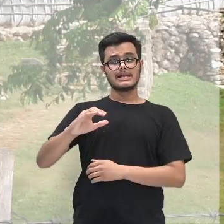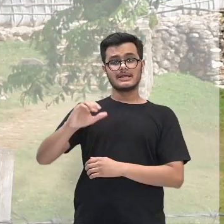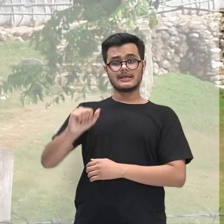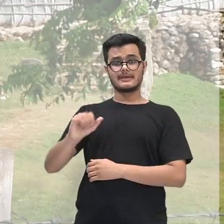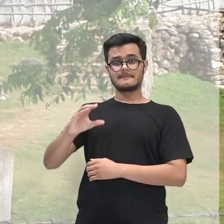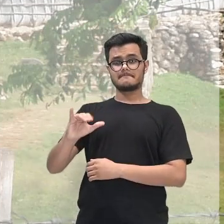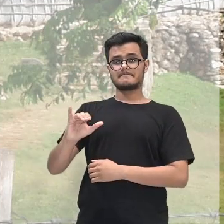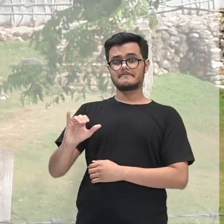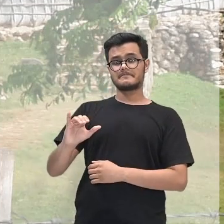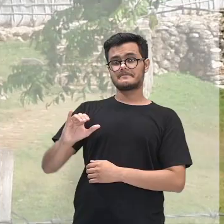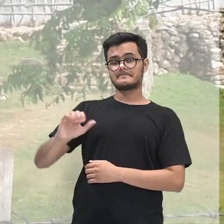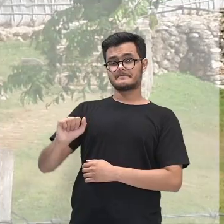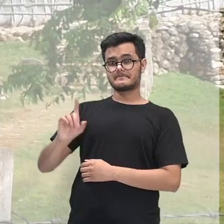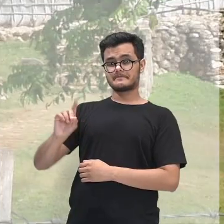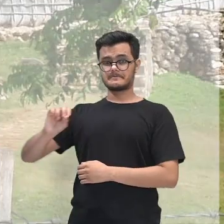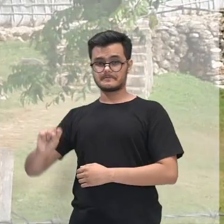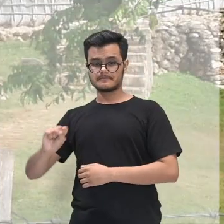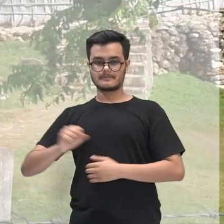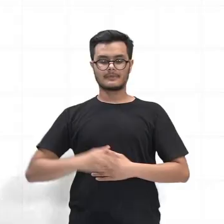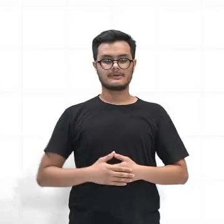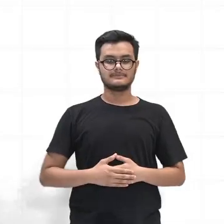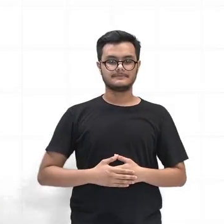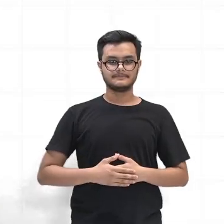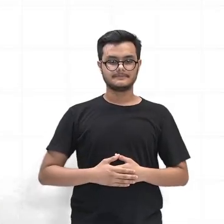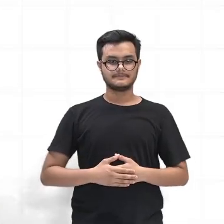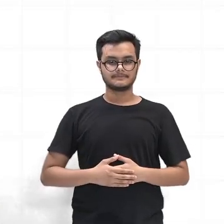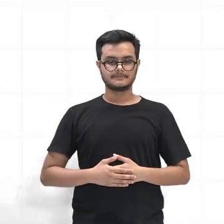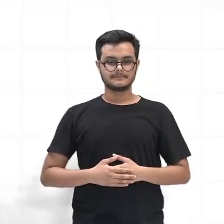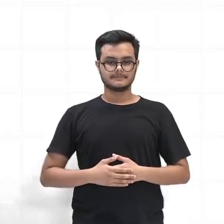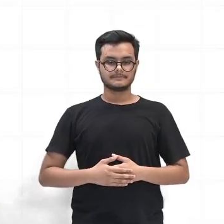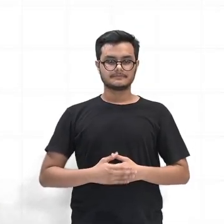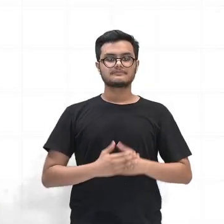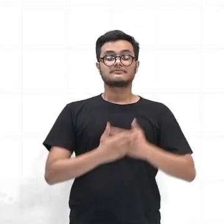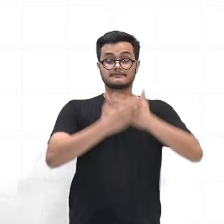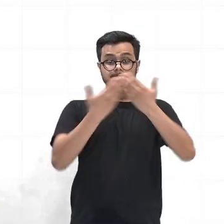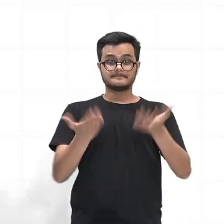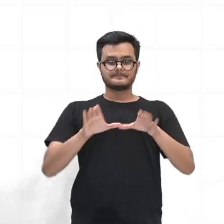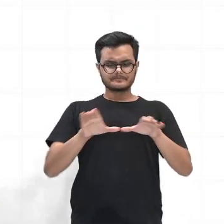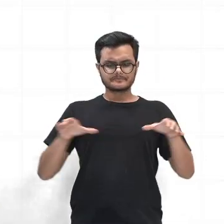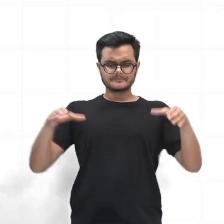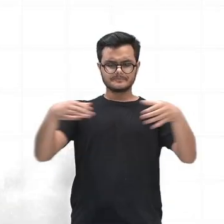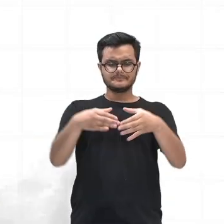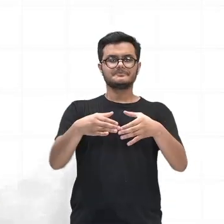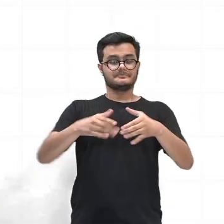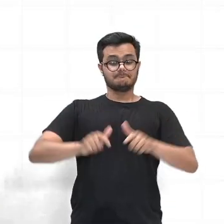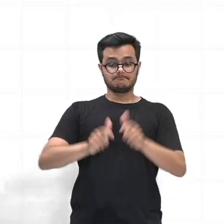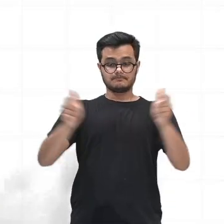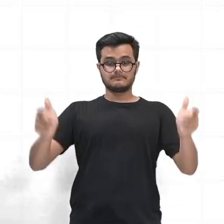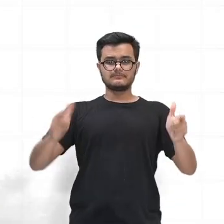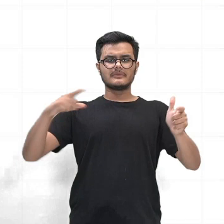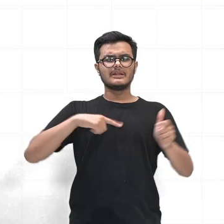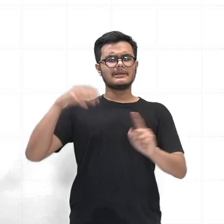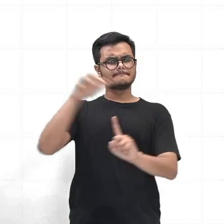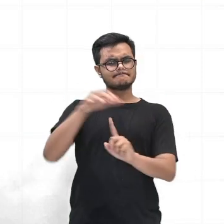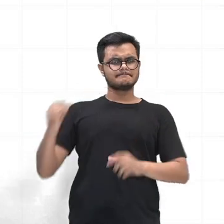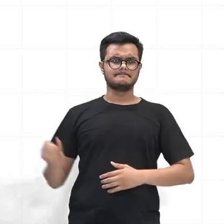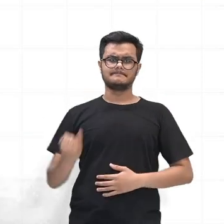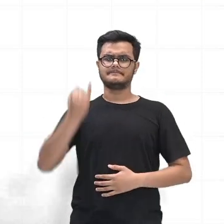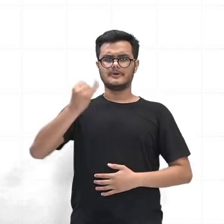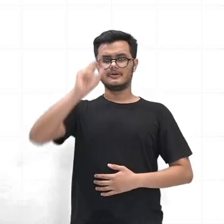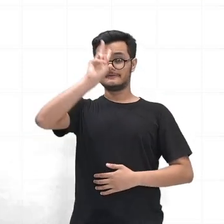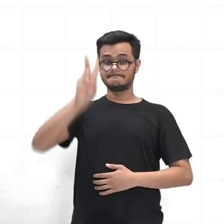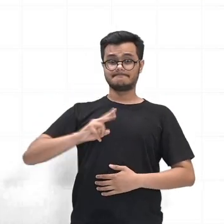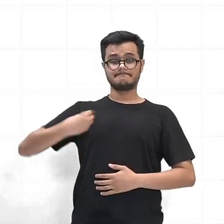região da Amazônia, tá? Olha só, os cacicados complexos tiveram um impacto significativo na história